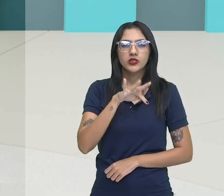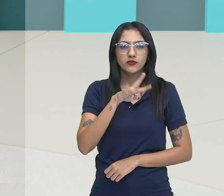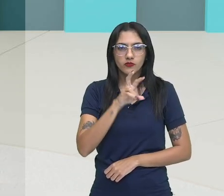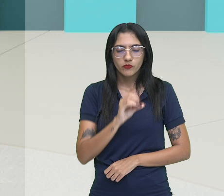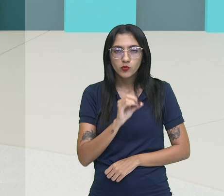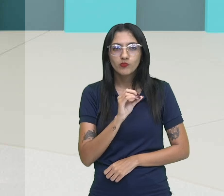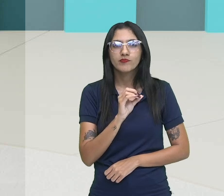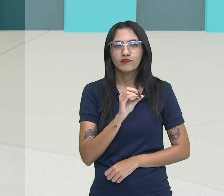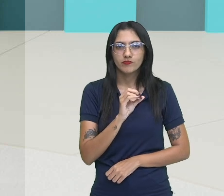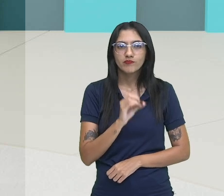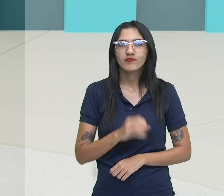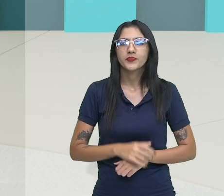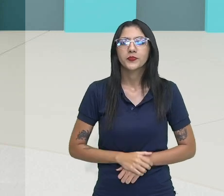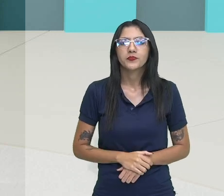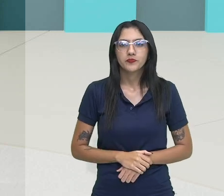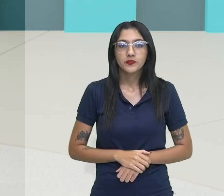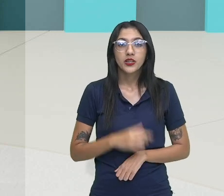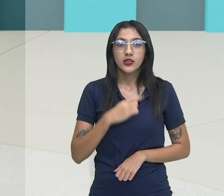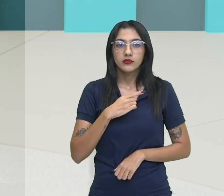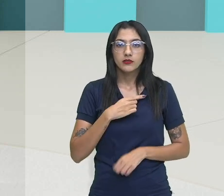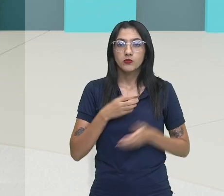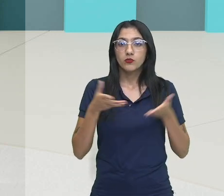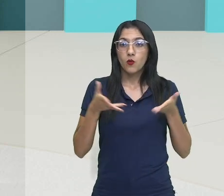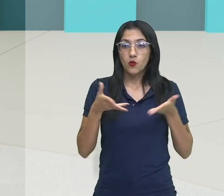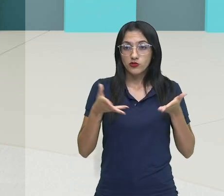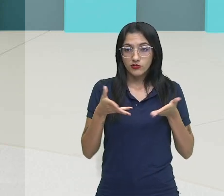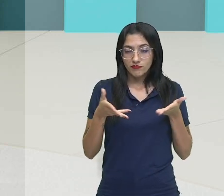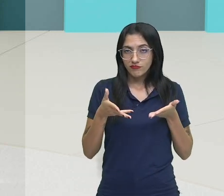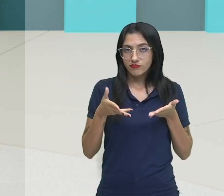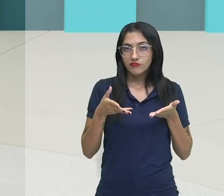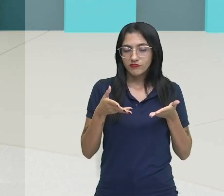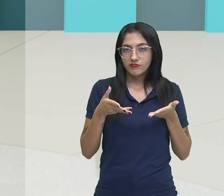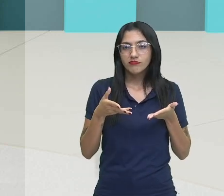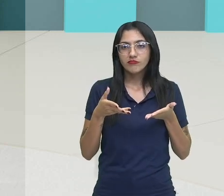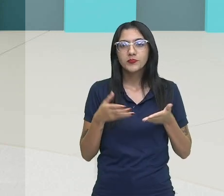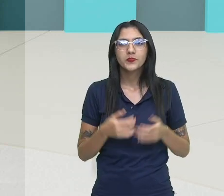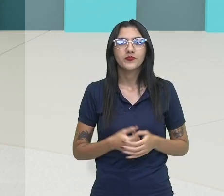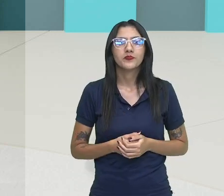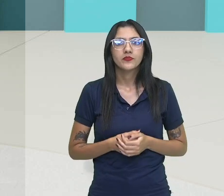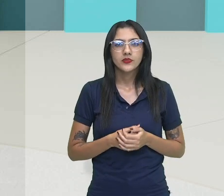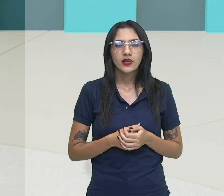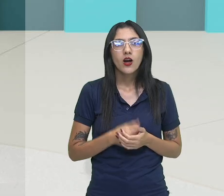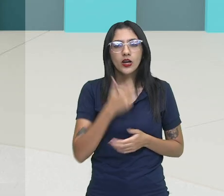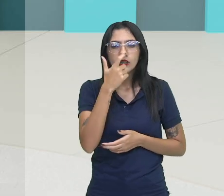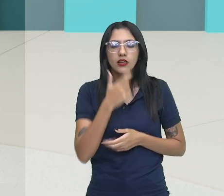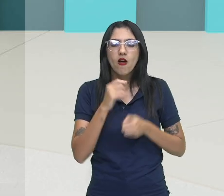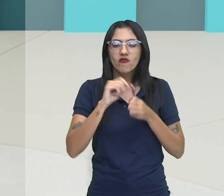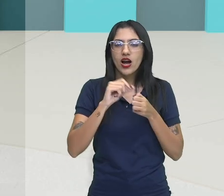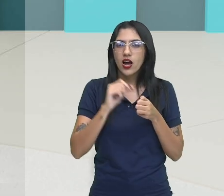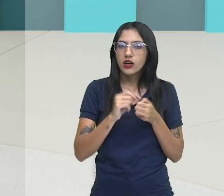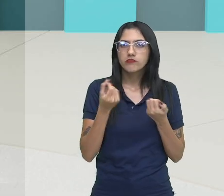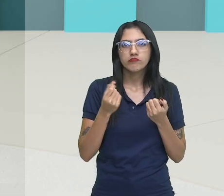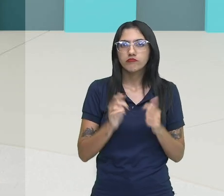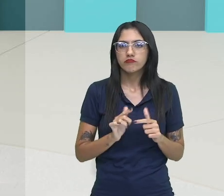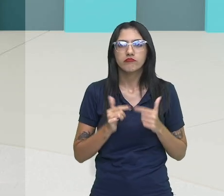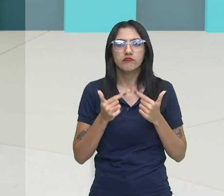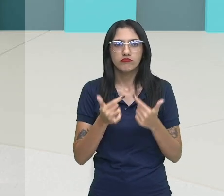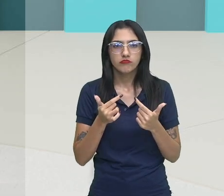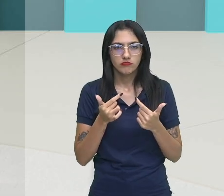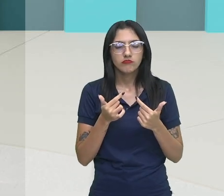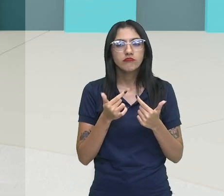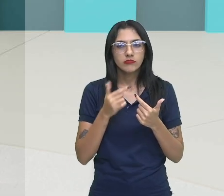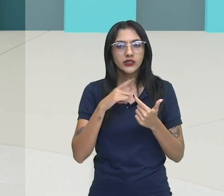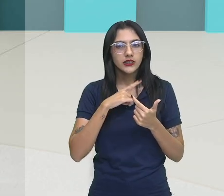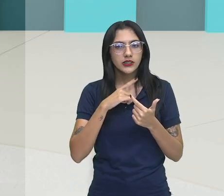do subjuntivo, eu vou ter o presente, agora, que eu faça tal coisa. Geralmente vem essa